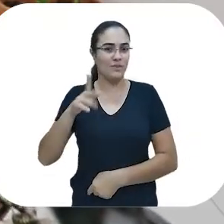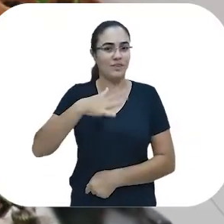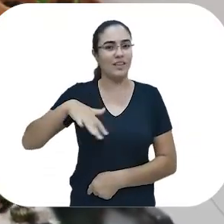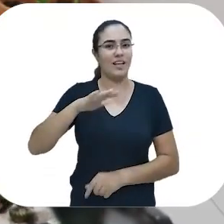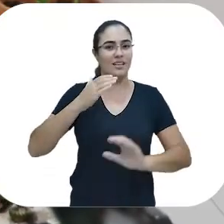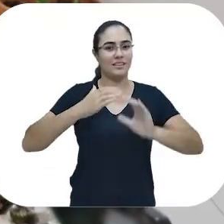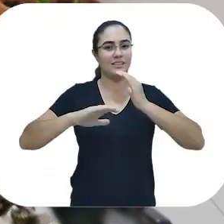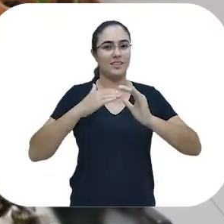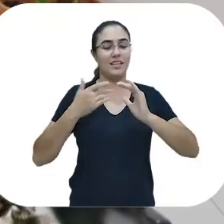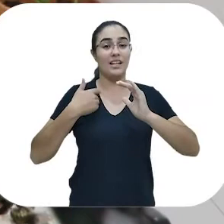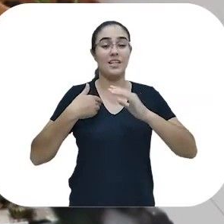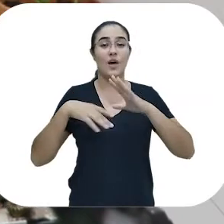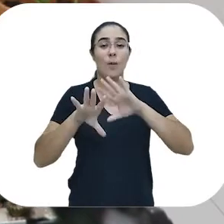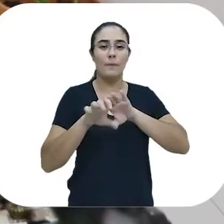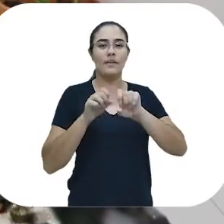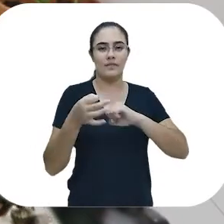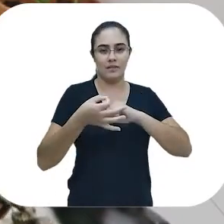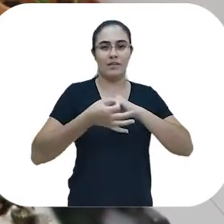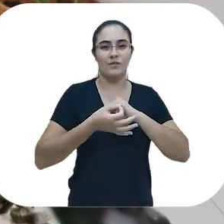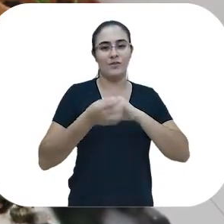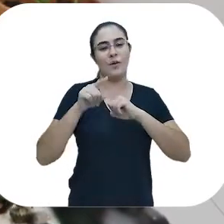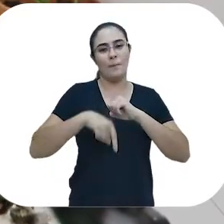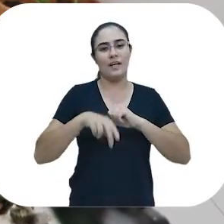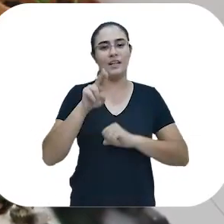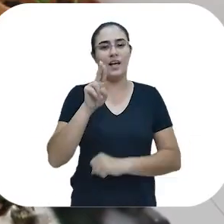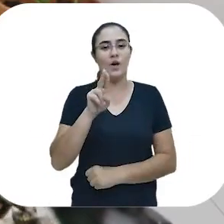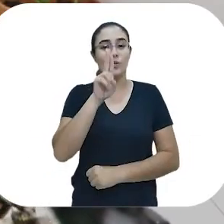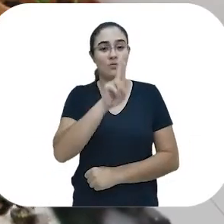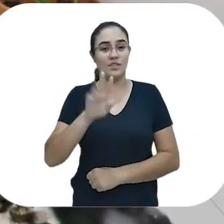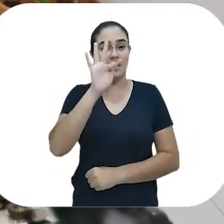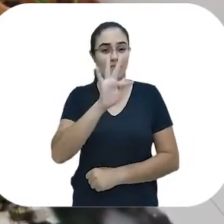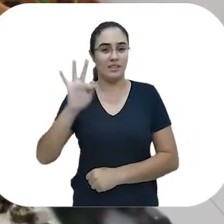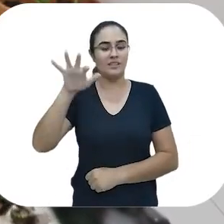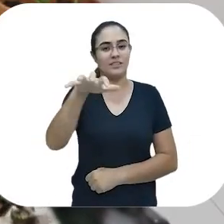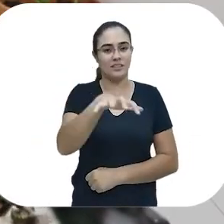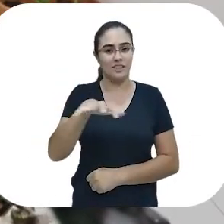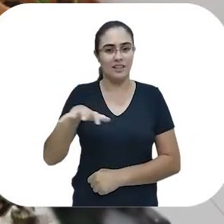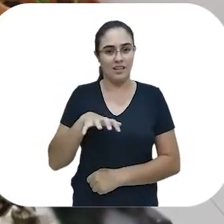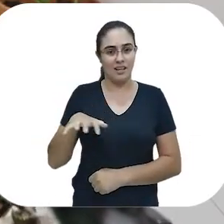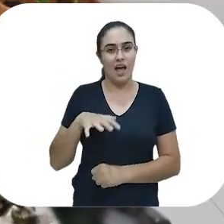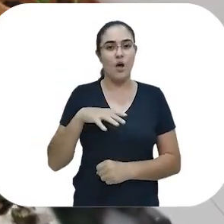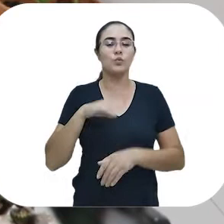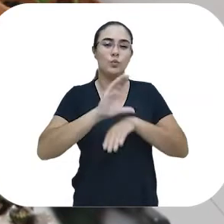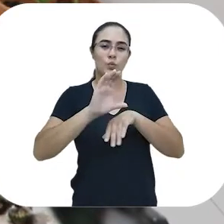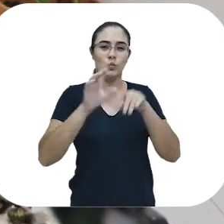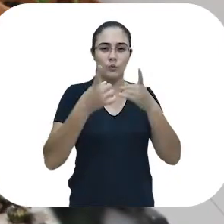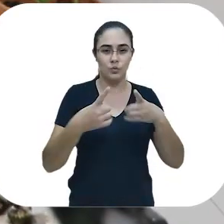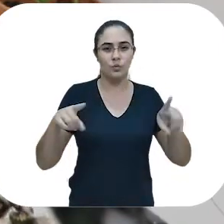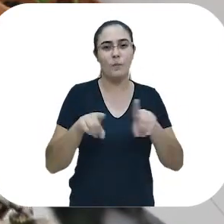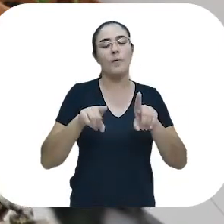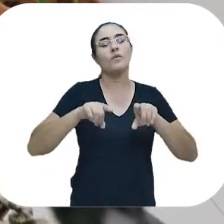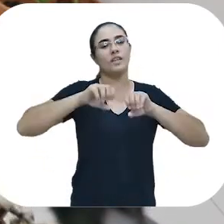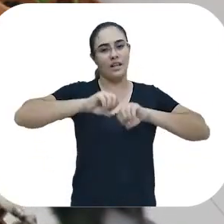formada pela Universidade Federal do Cariri em Música, licenciatura. Já atuo aqui